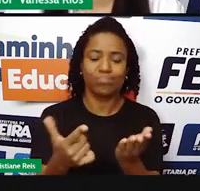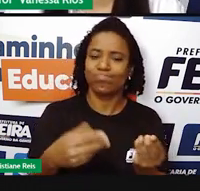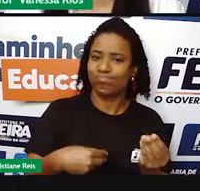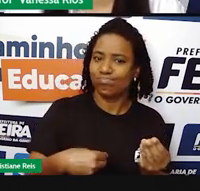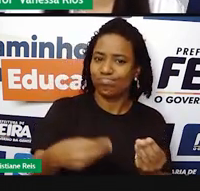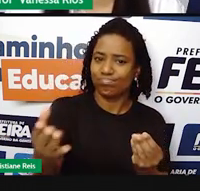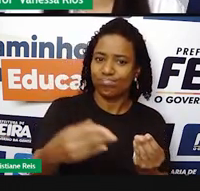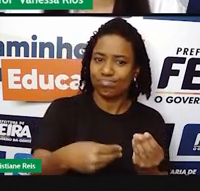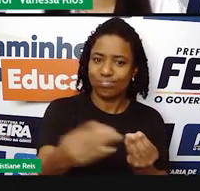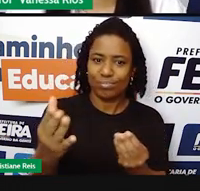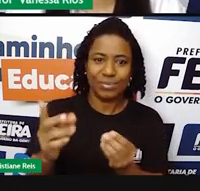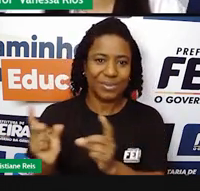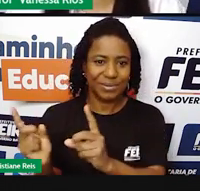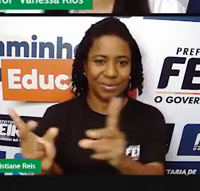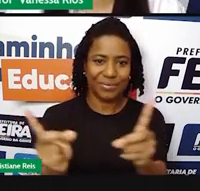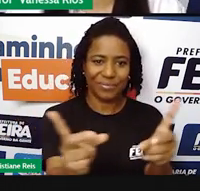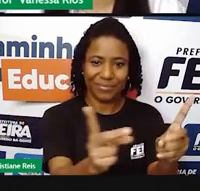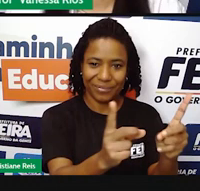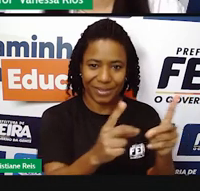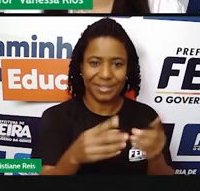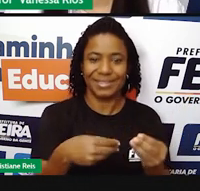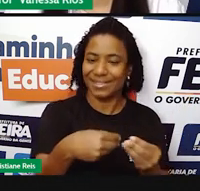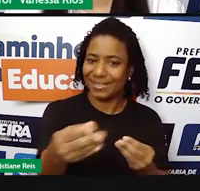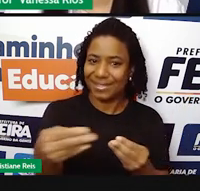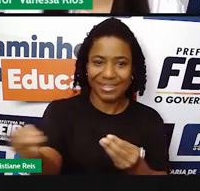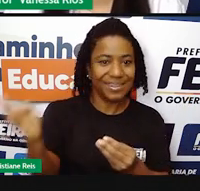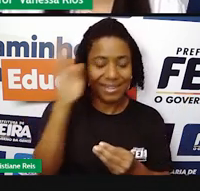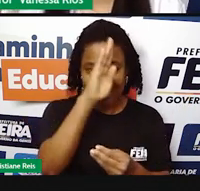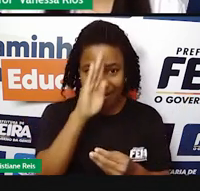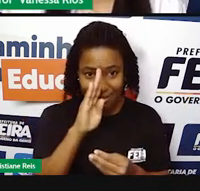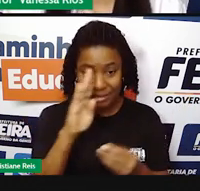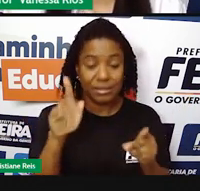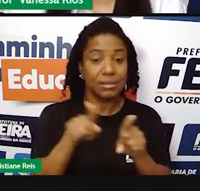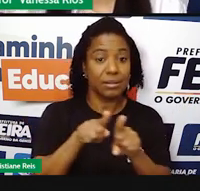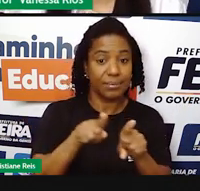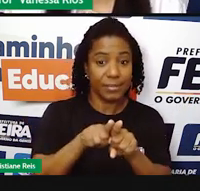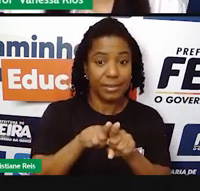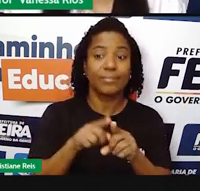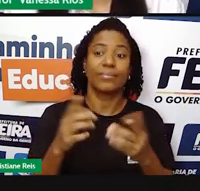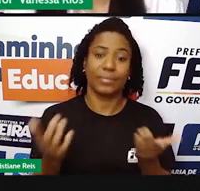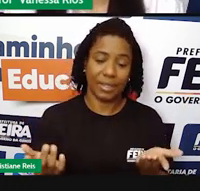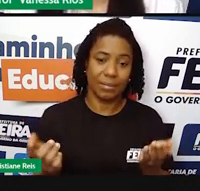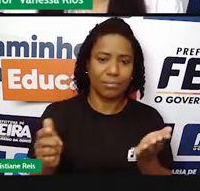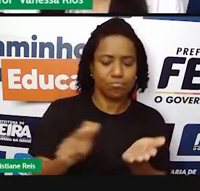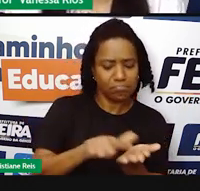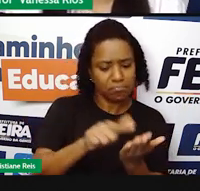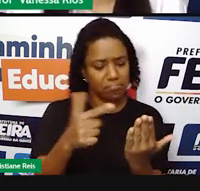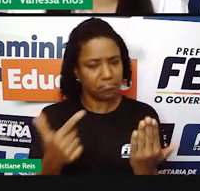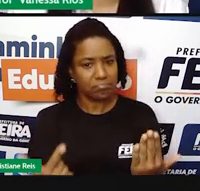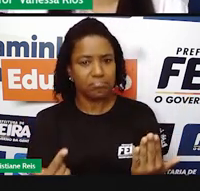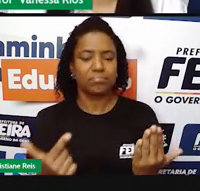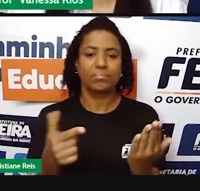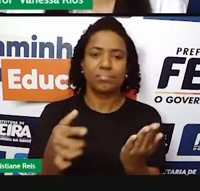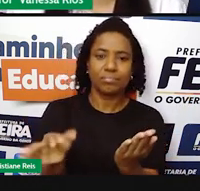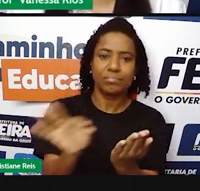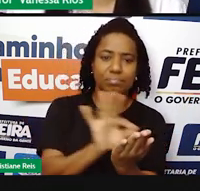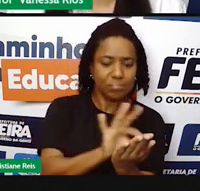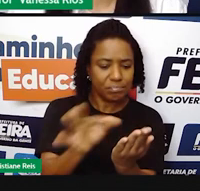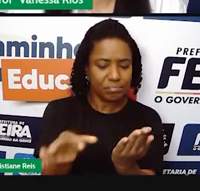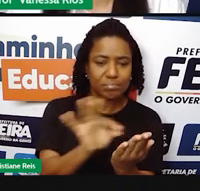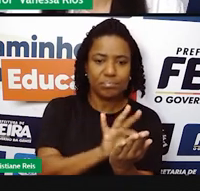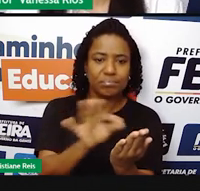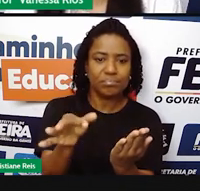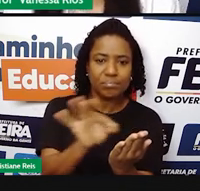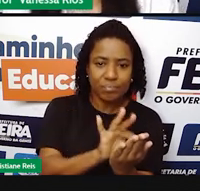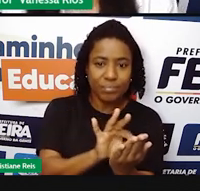também. Gratuitamente para as pessoas. A gente pode manusear, porque tem ali de papel, né,